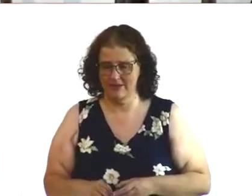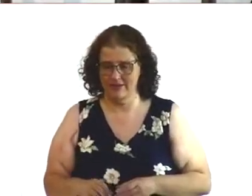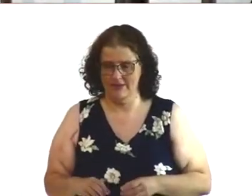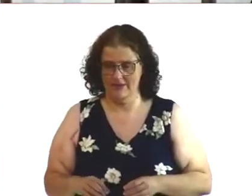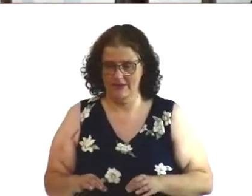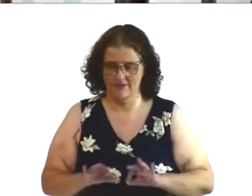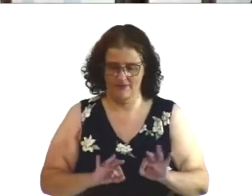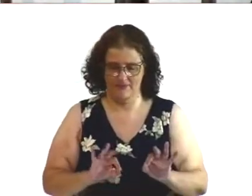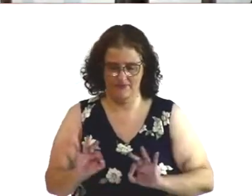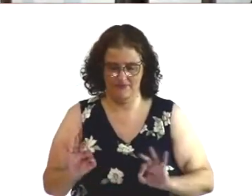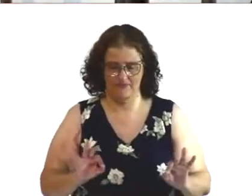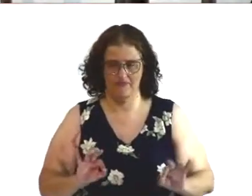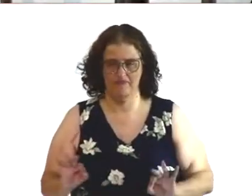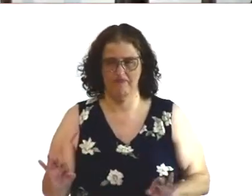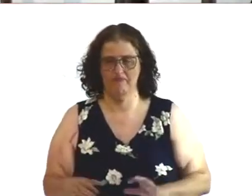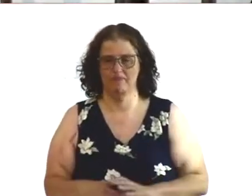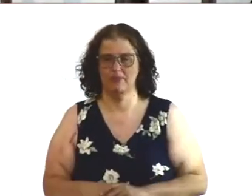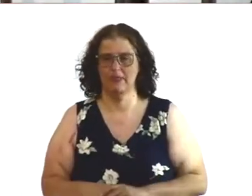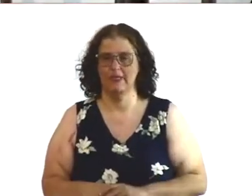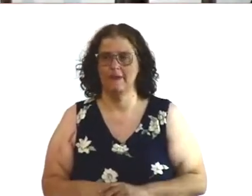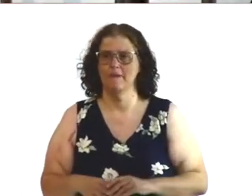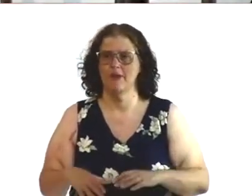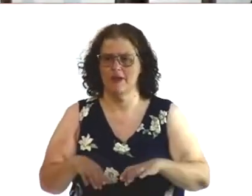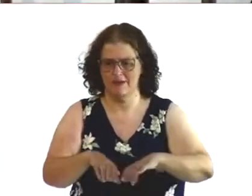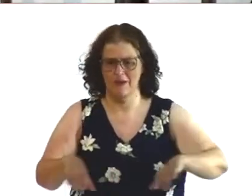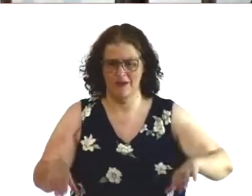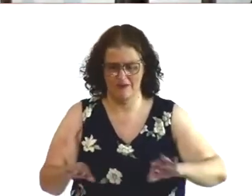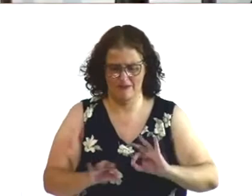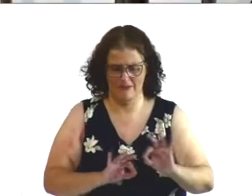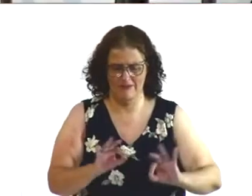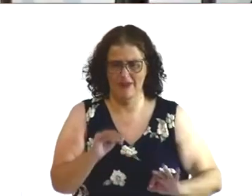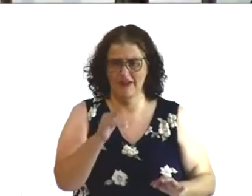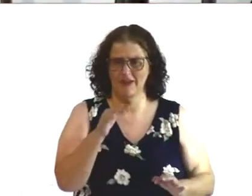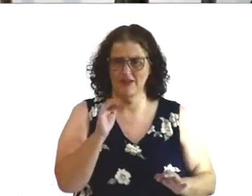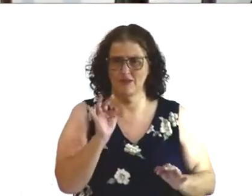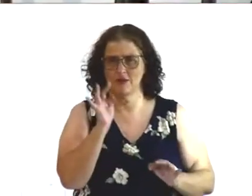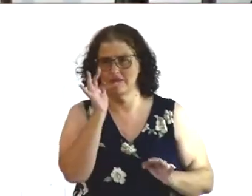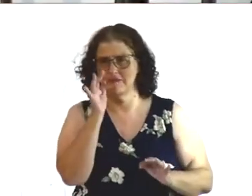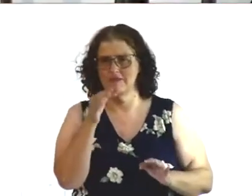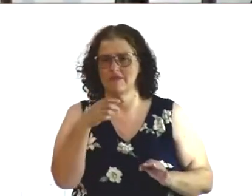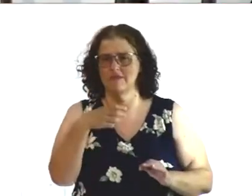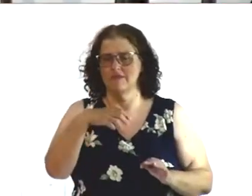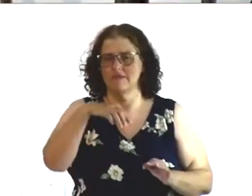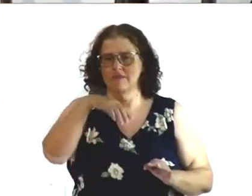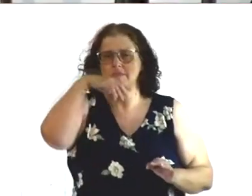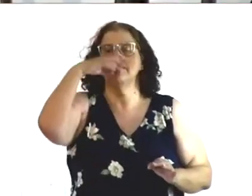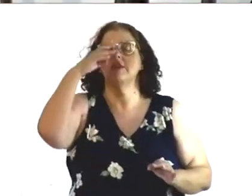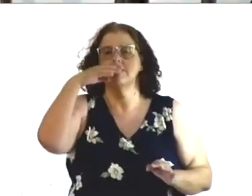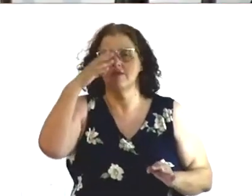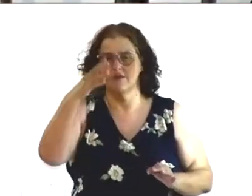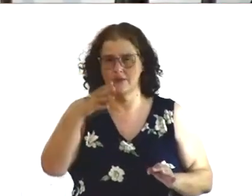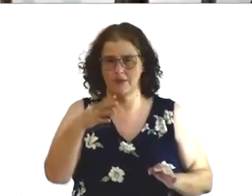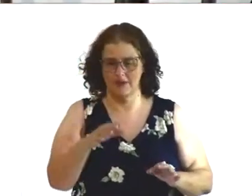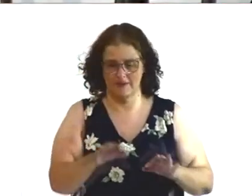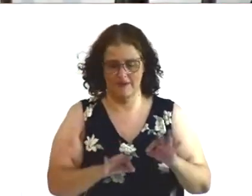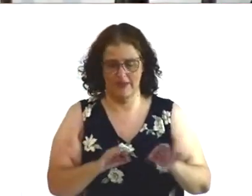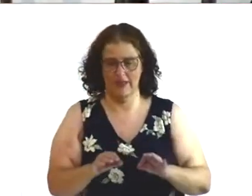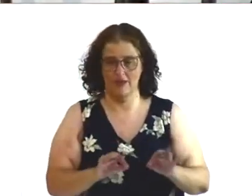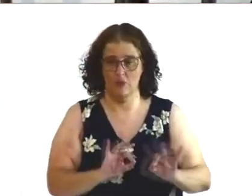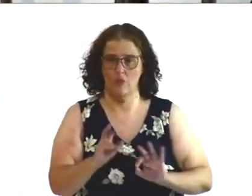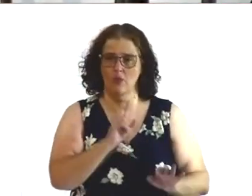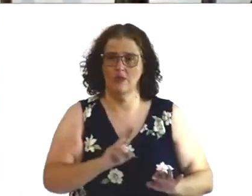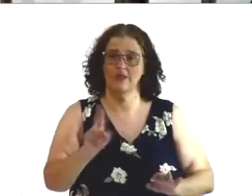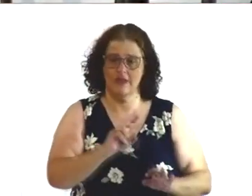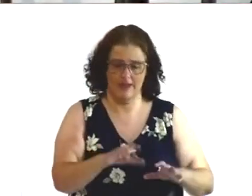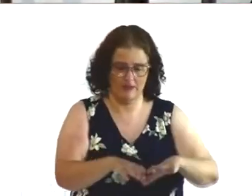Jesus é o Rei dos Reis, Jesus é o sacerdote segundo a